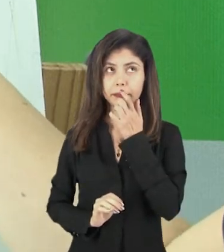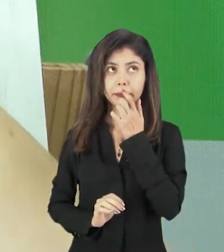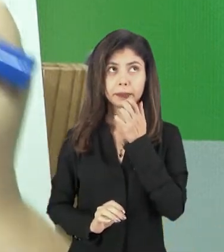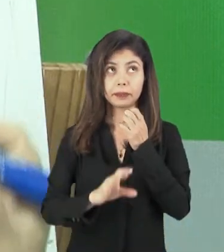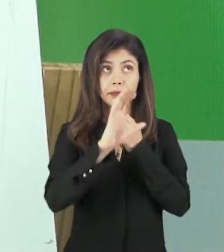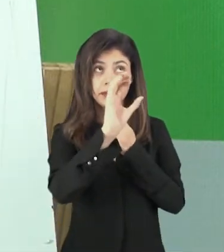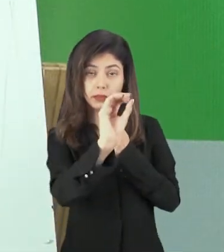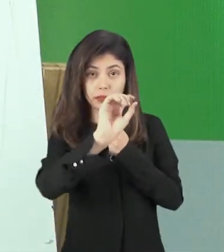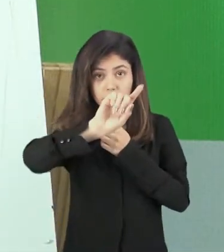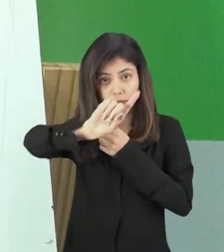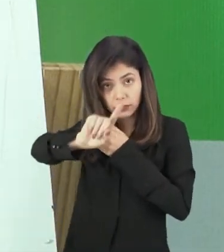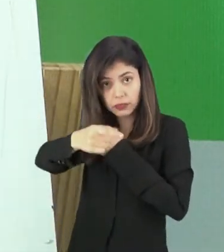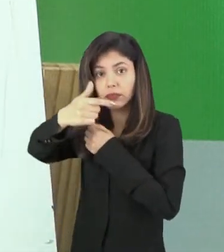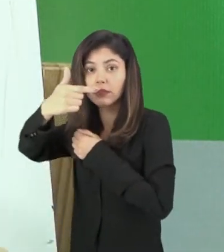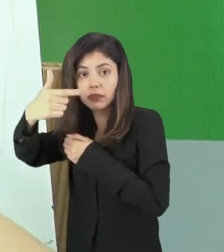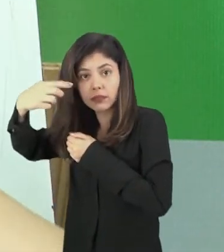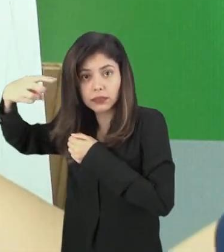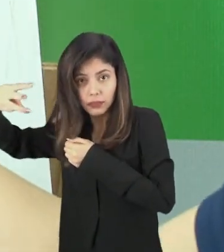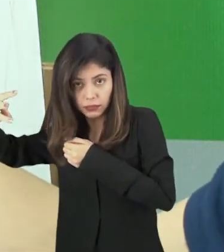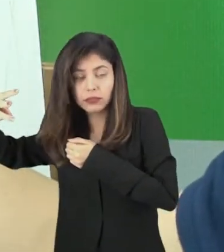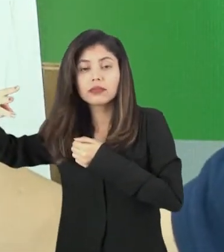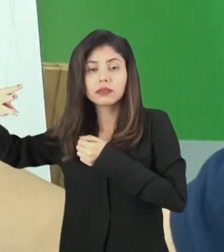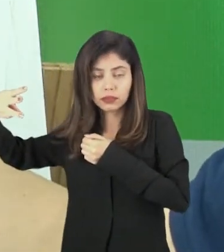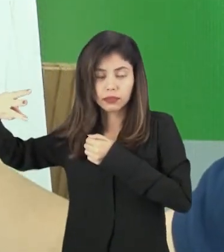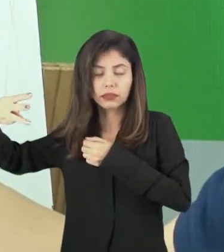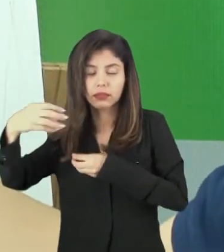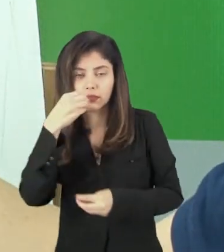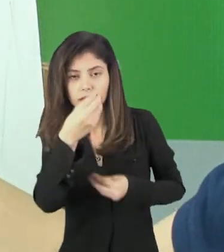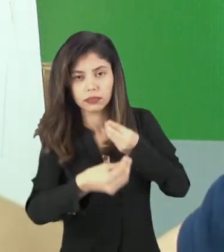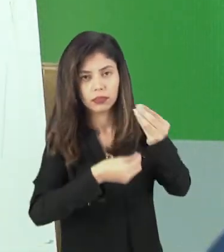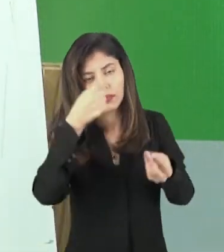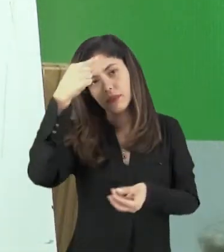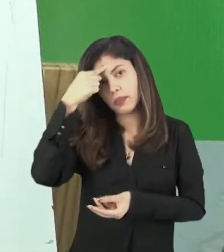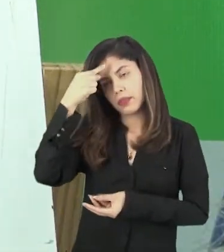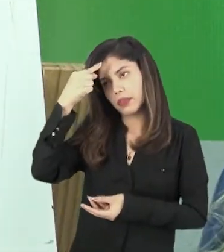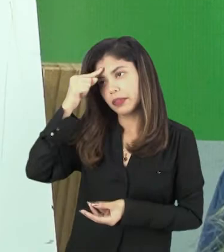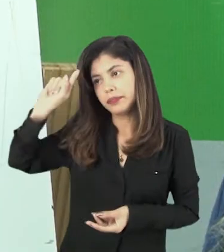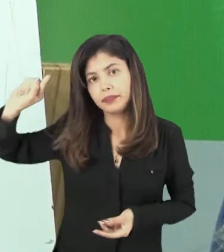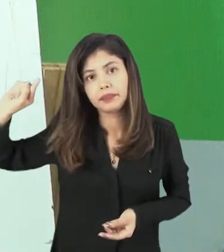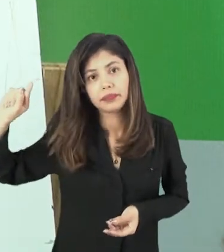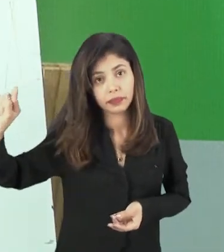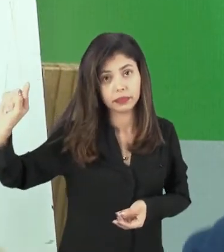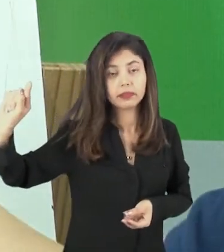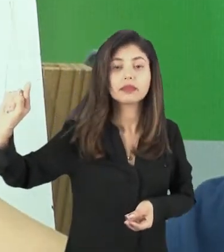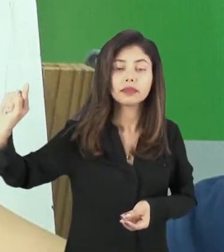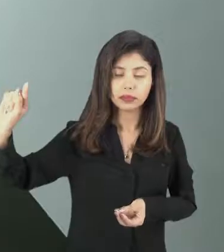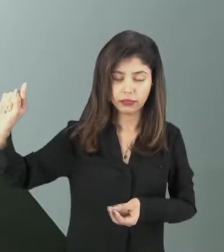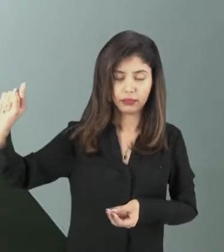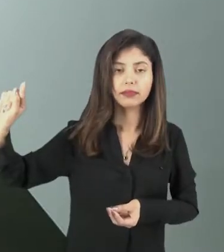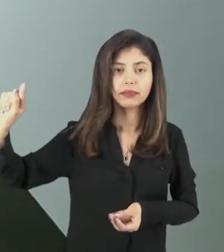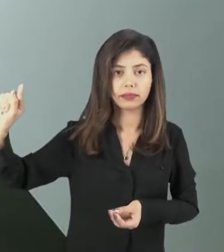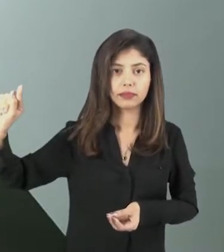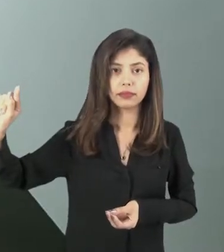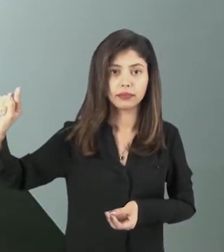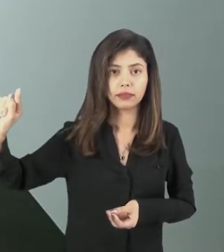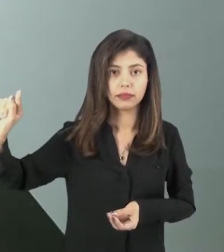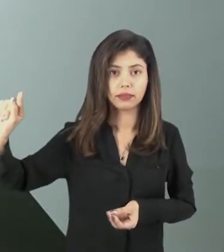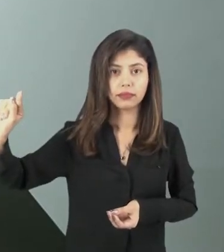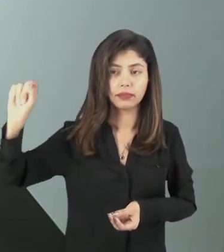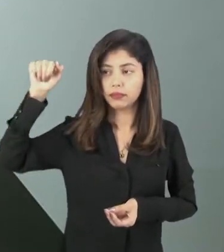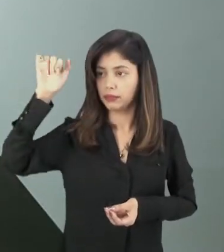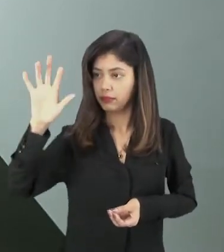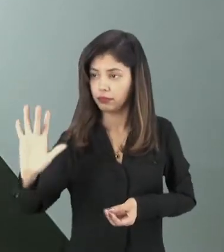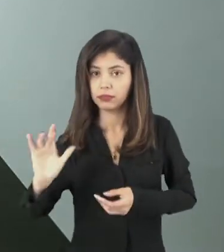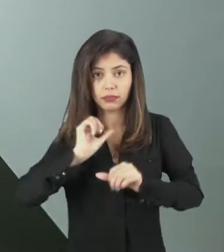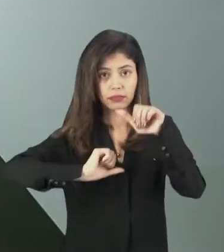acrescentar o zero certinho e aqui como eu imagino que 23 é um número inteiro eu tô transformando em número